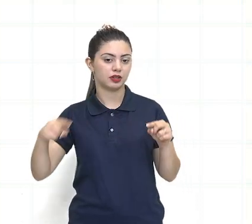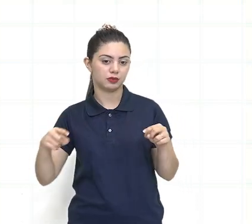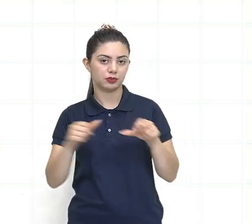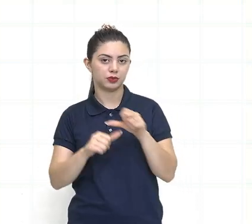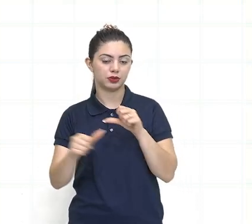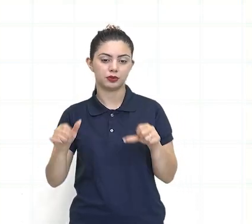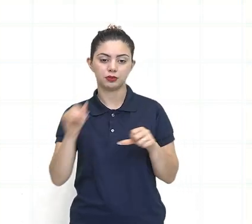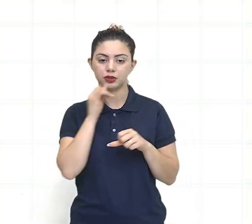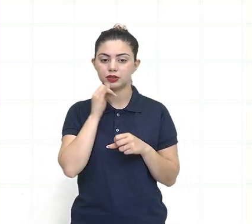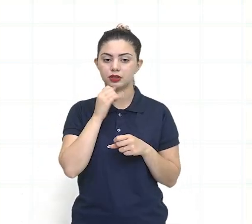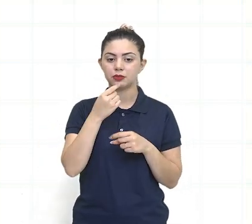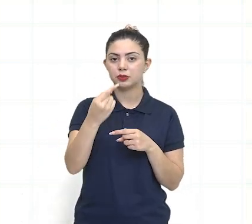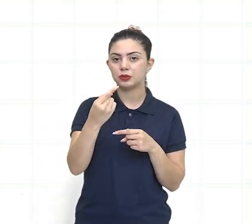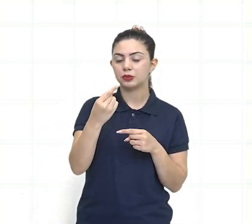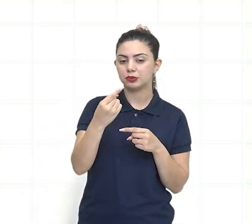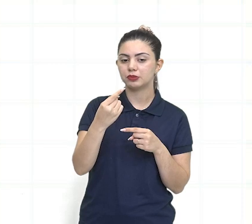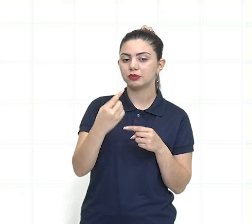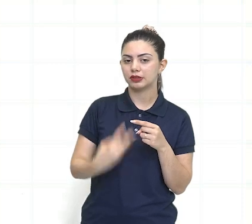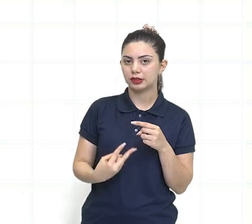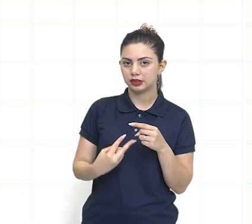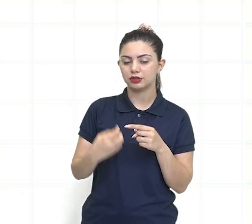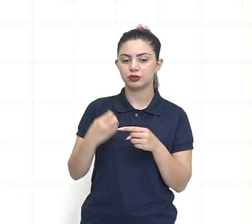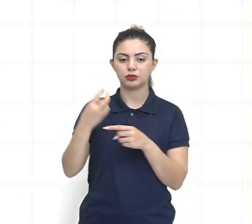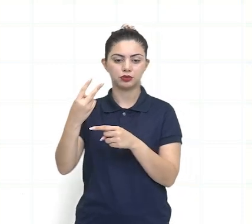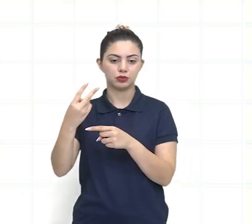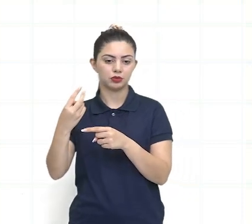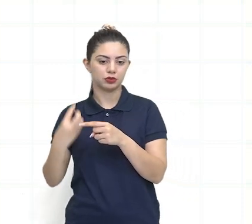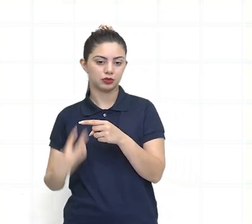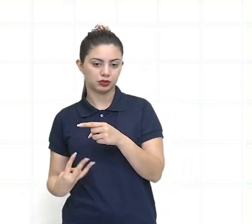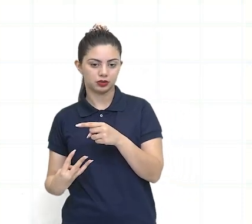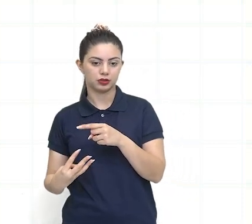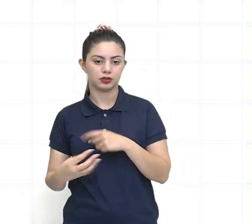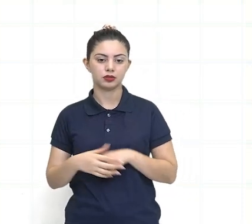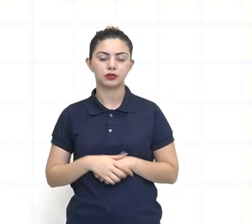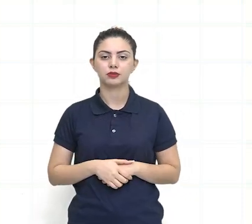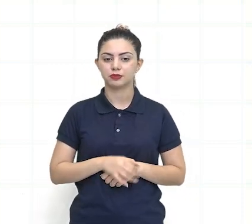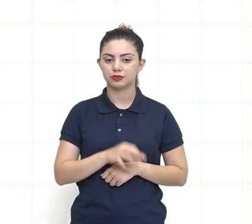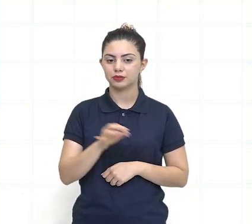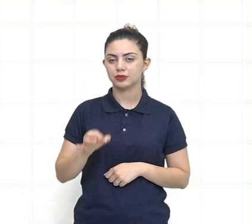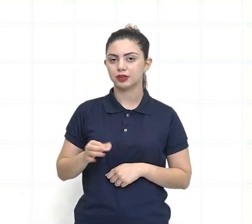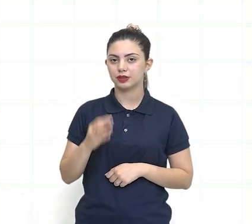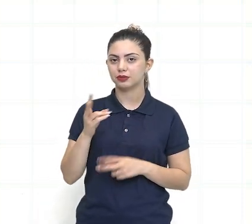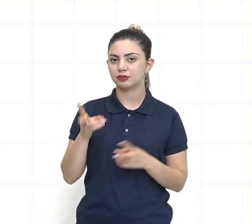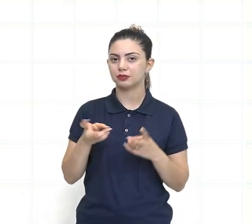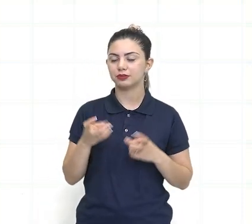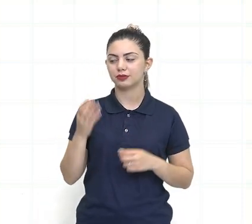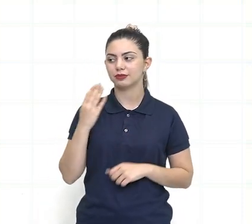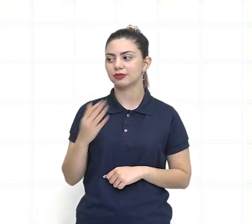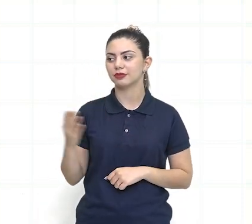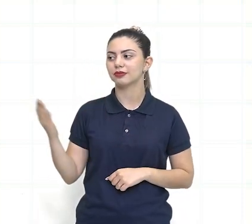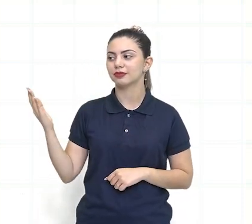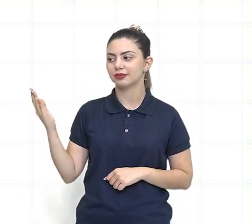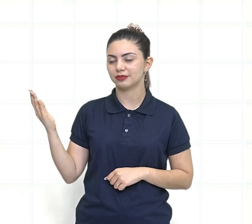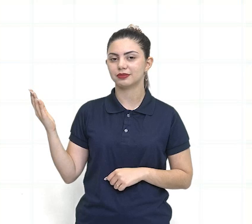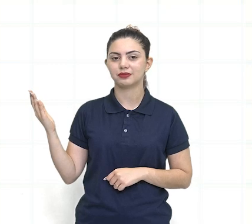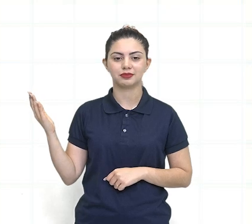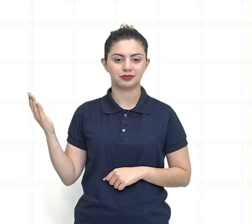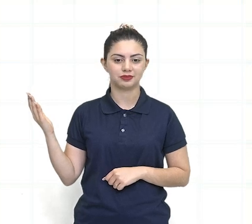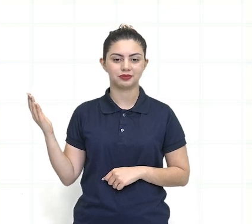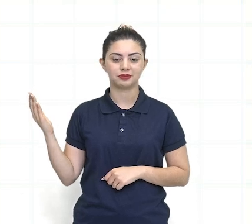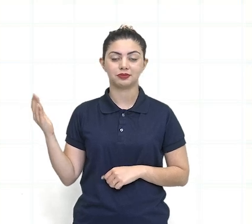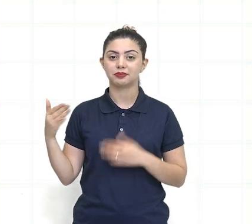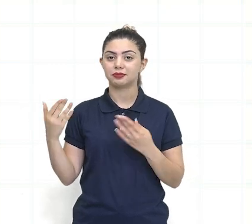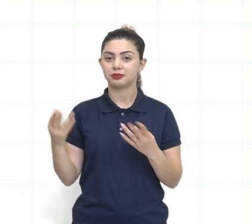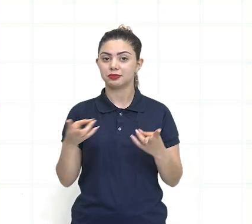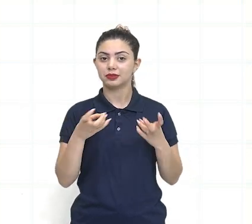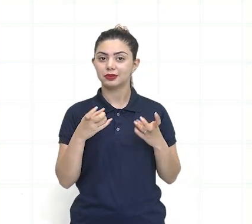Exemplo, 1/3, 2/3. 1/3 parte, 2/3 partes. E